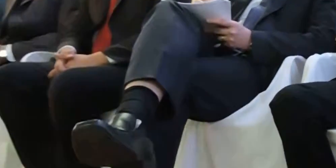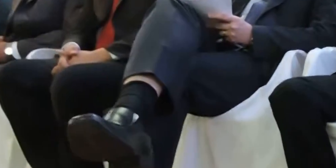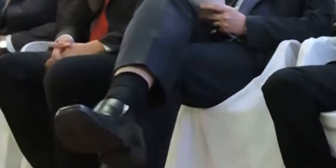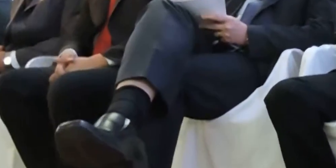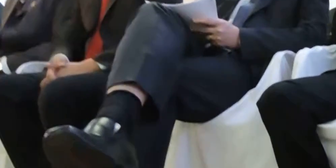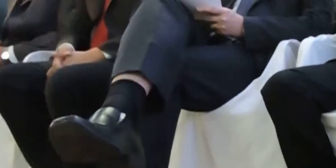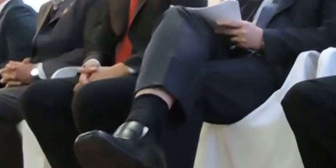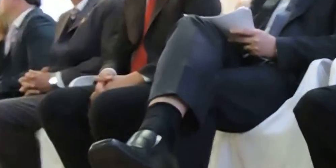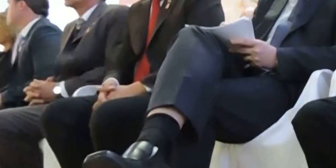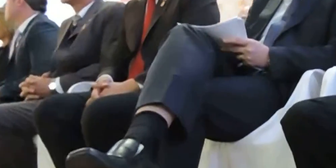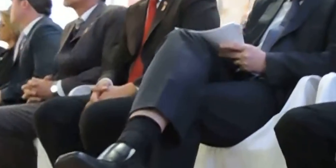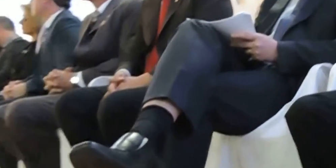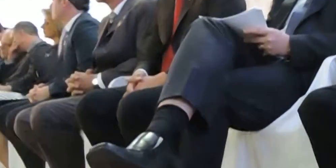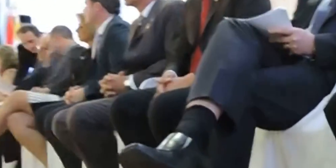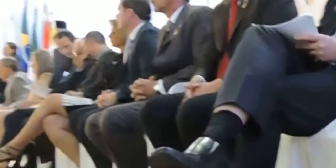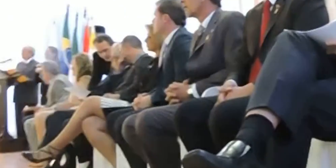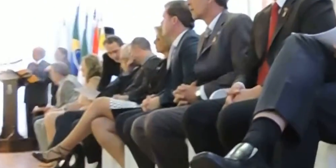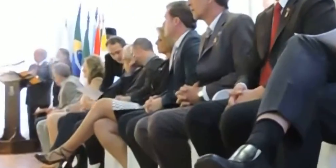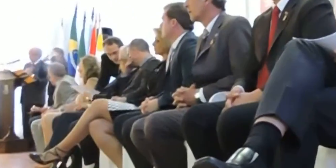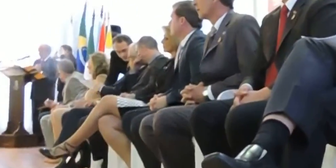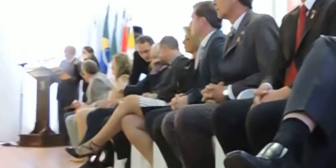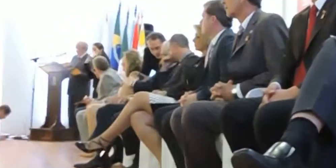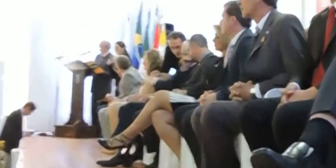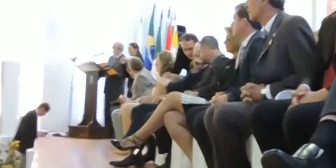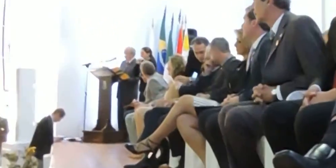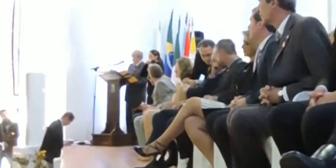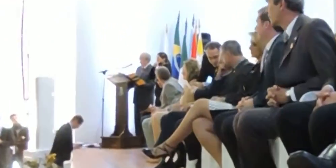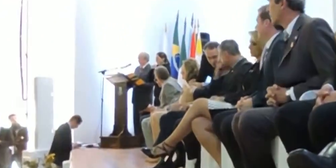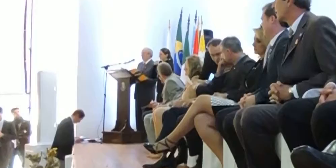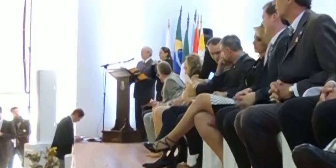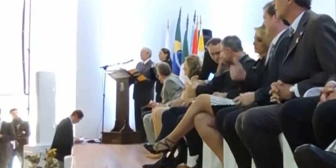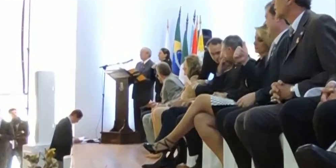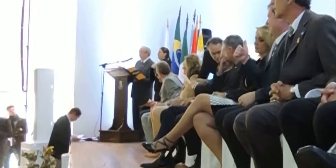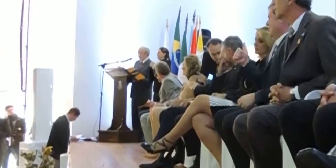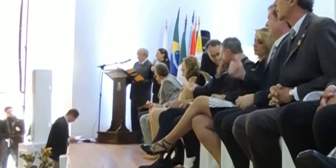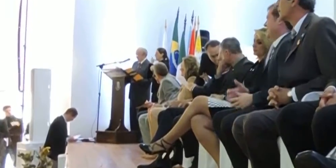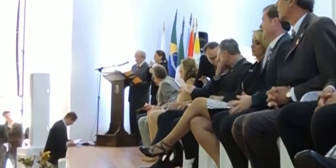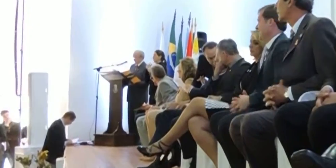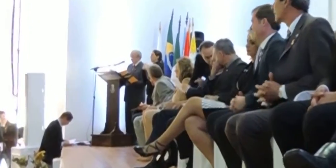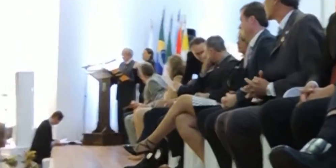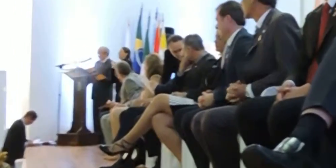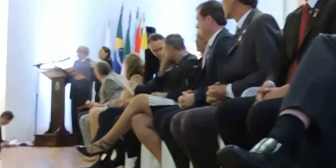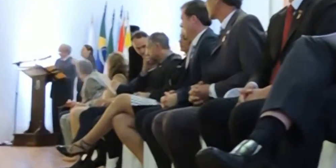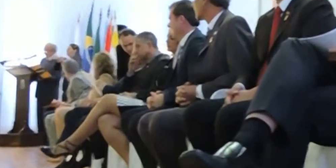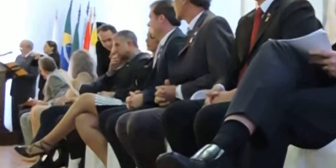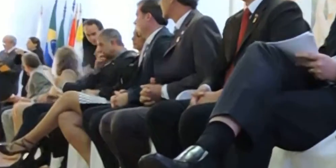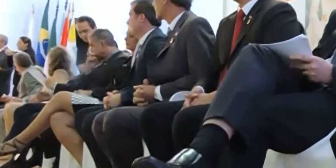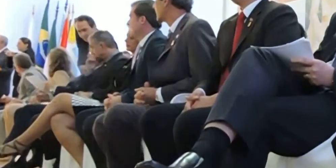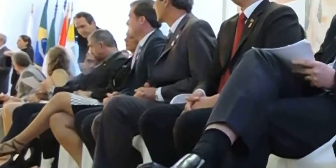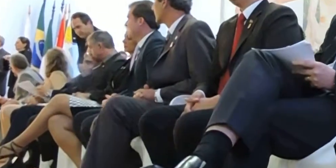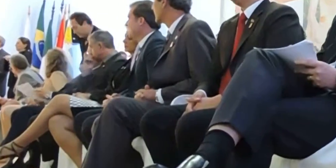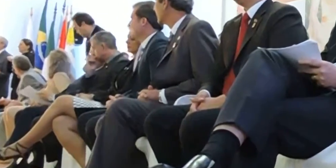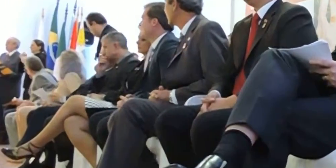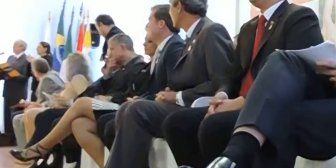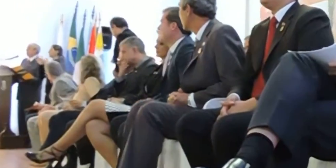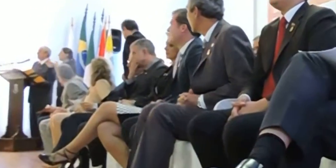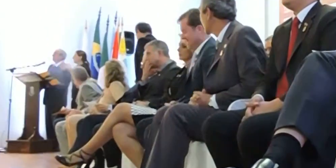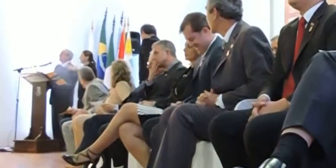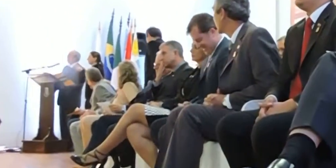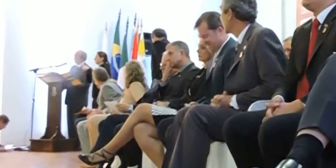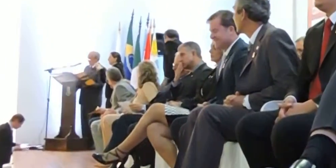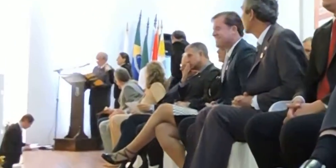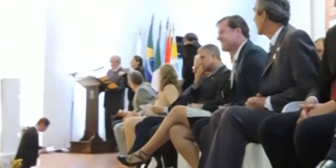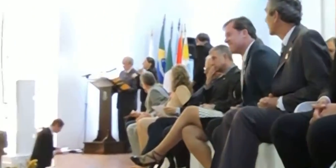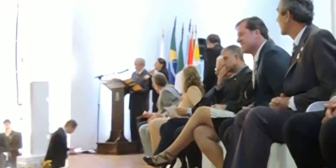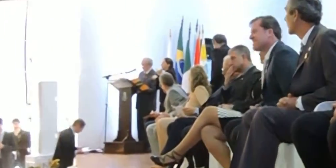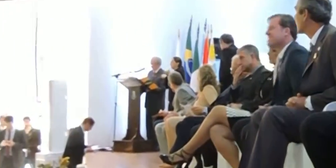Preservamos o caráter natural da Feira Milho, que na sua essência é uma multifeira. Ela tem negócio, tem entretenimento,